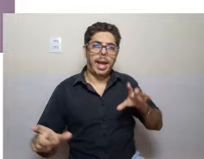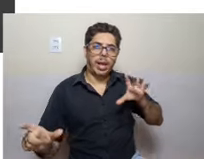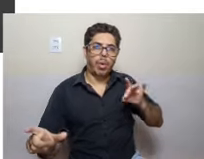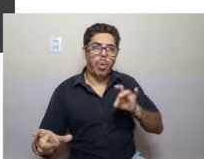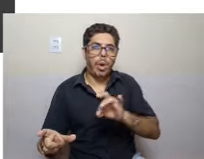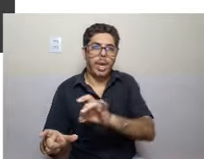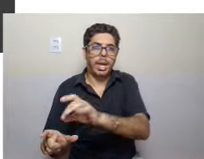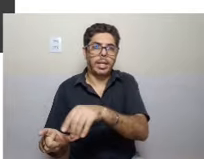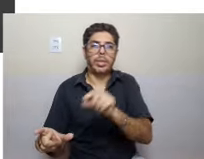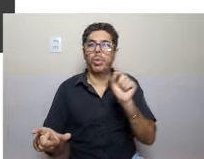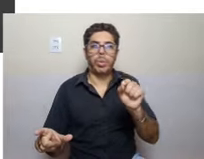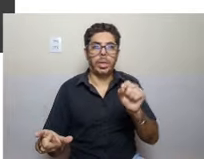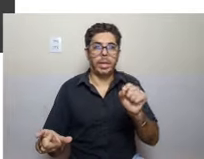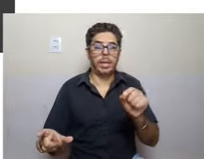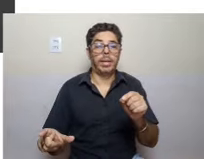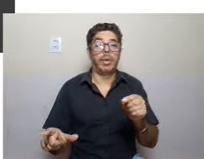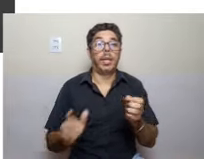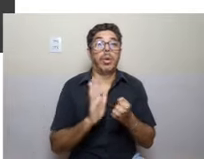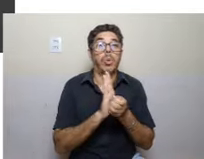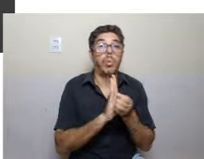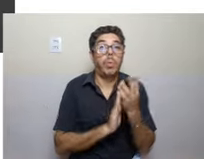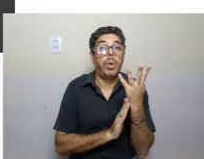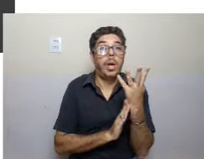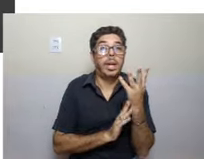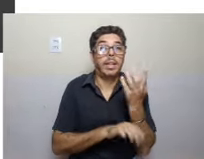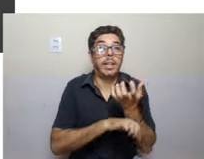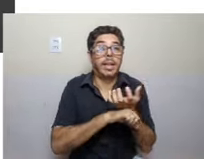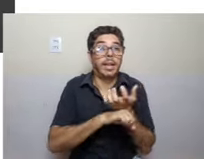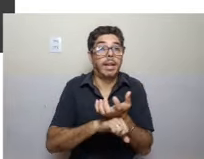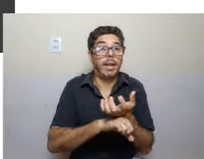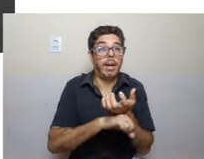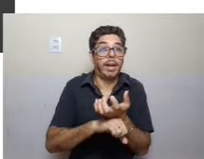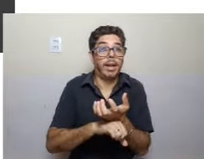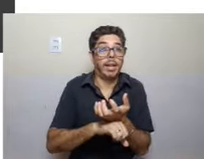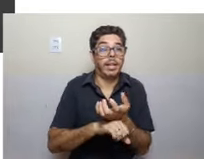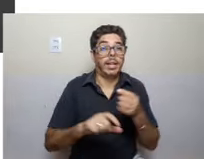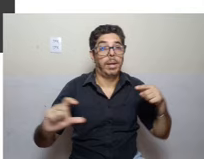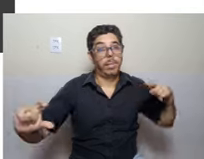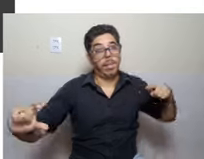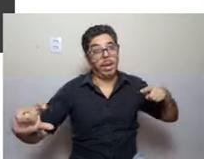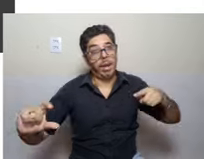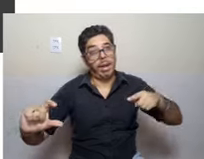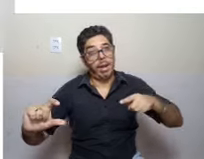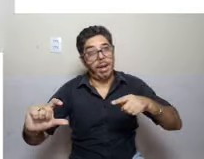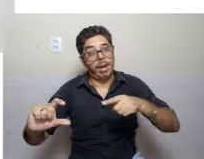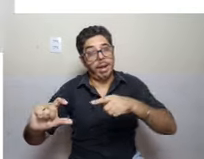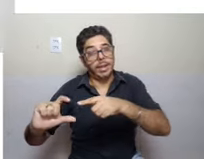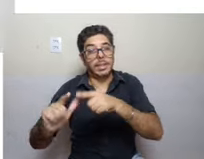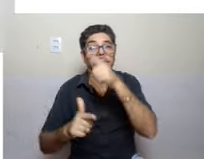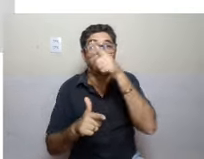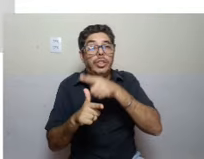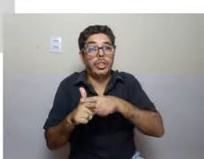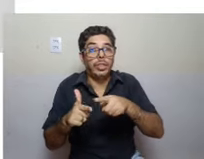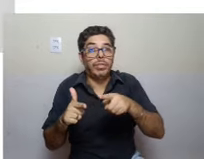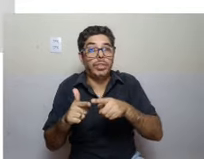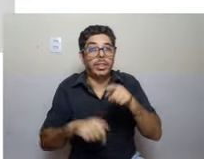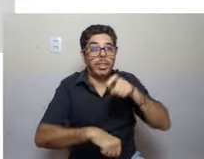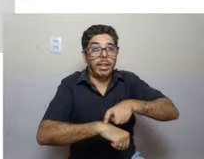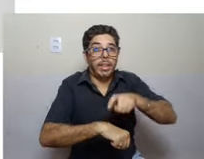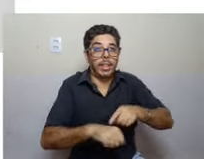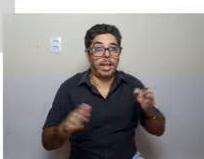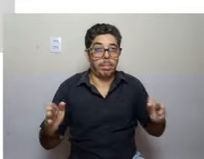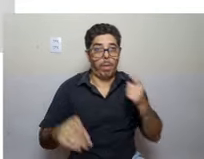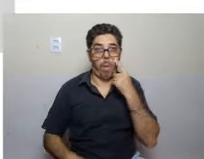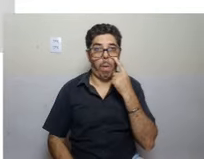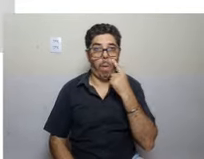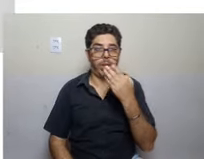simplesmente como a quantidade de carga que passa pelo condutor dividida pelo intervalo de tempo. Dessa forma, a sua unidade de medida